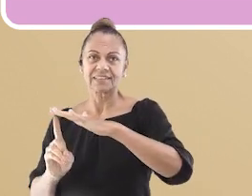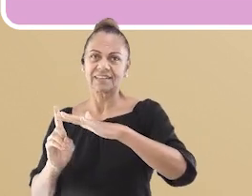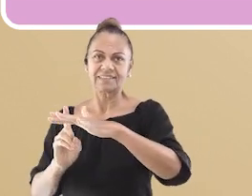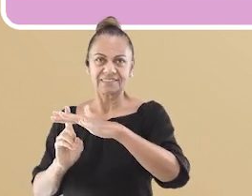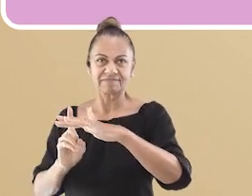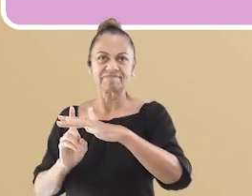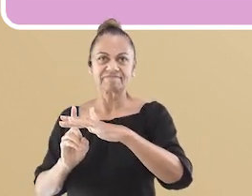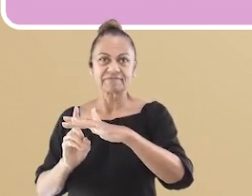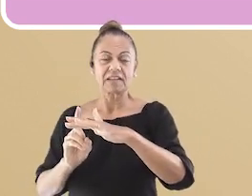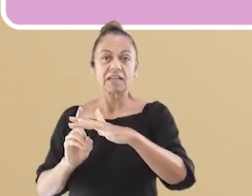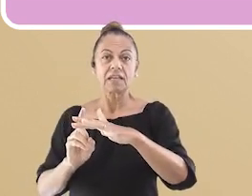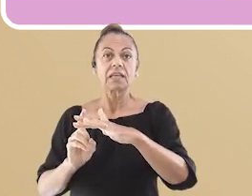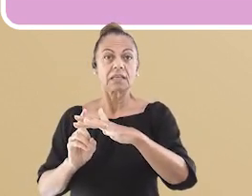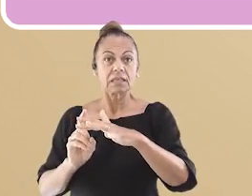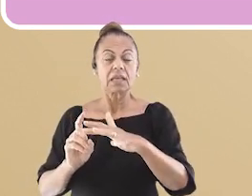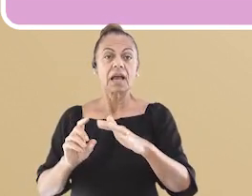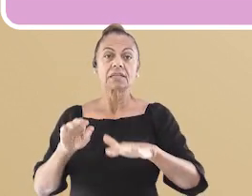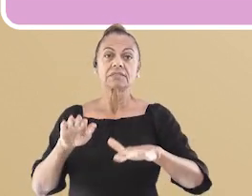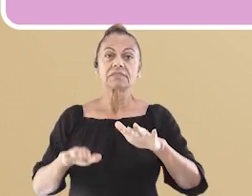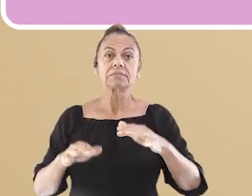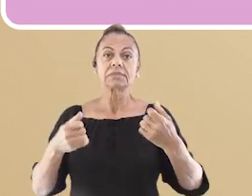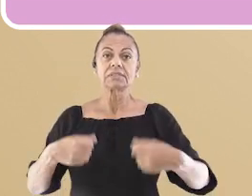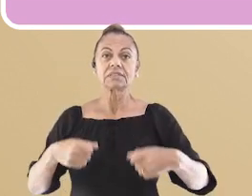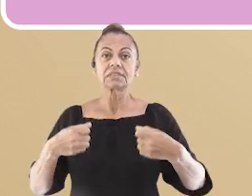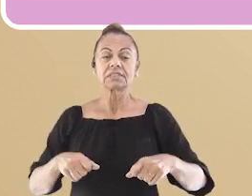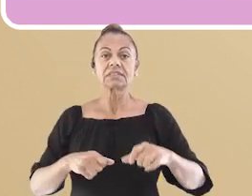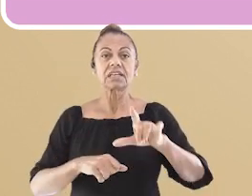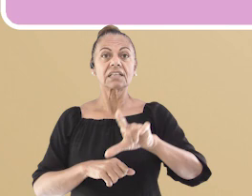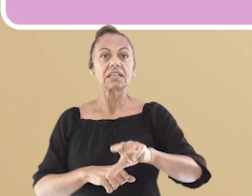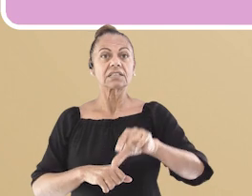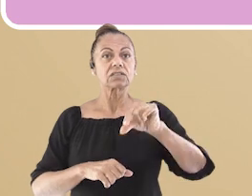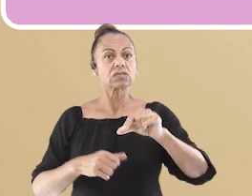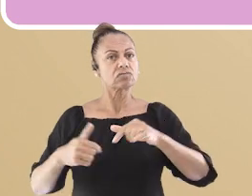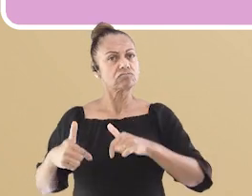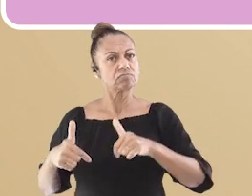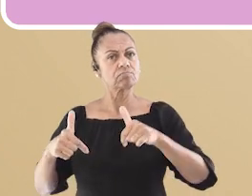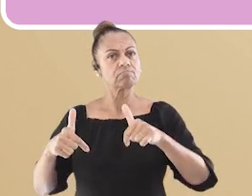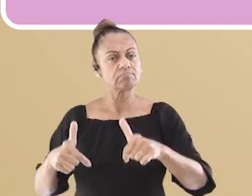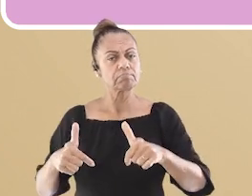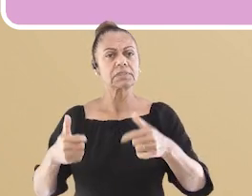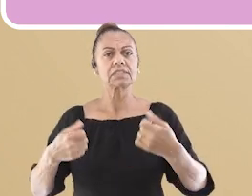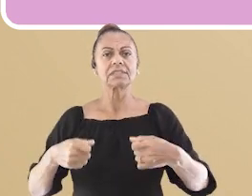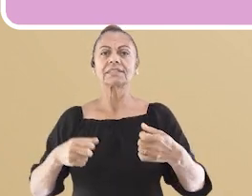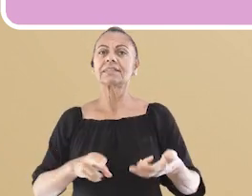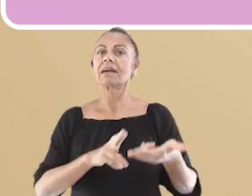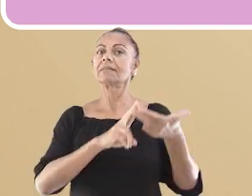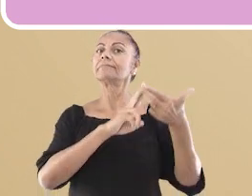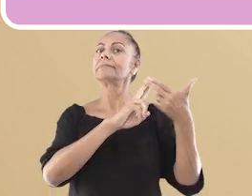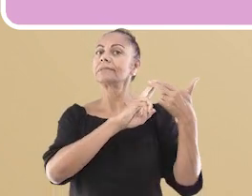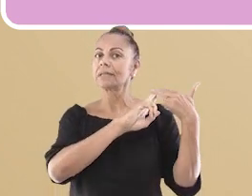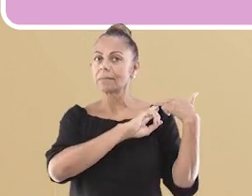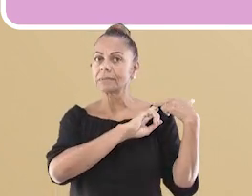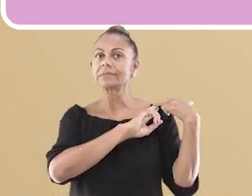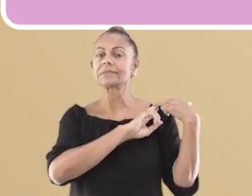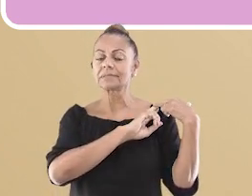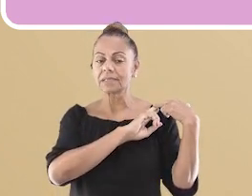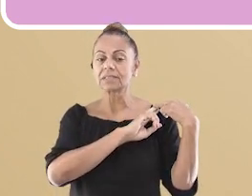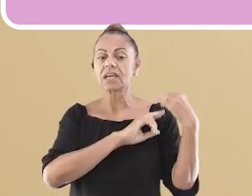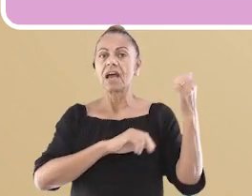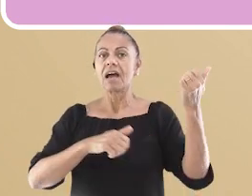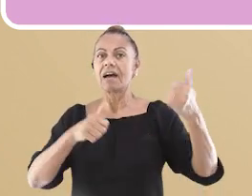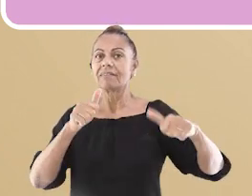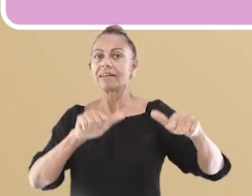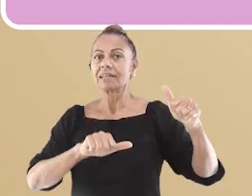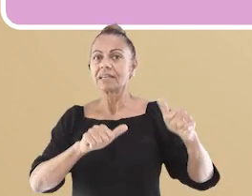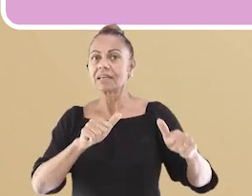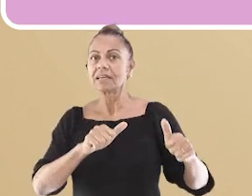no entanto, precisam ser tomadas com muita responsabilidade, avaliando todas as possibilidades, pois